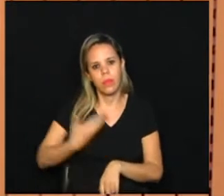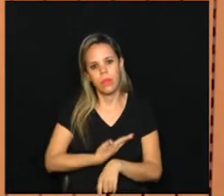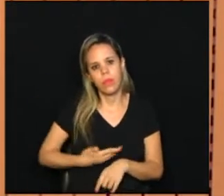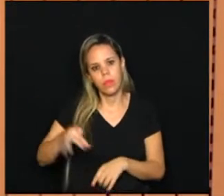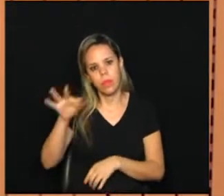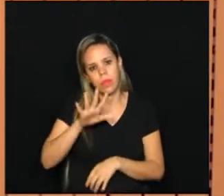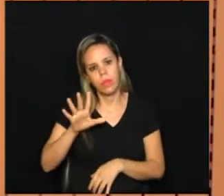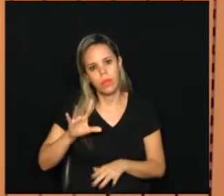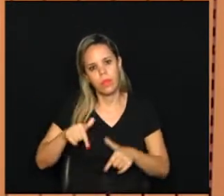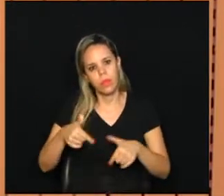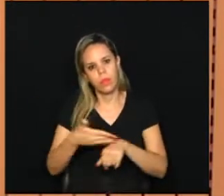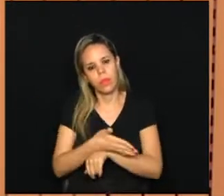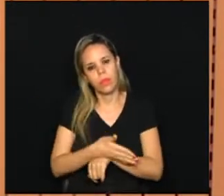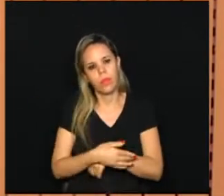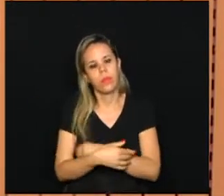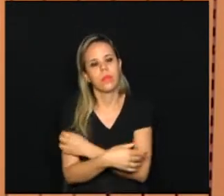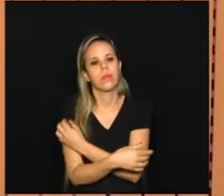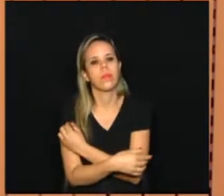tentou introduzir